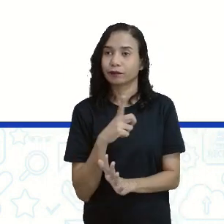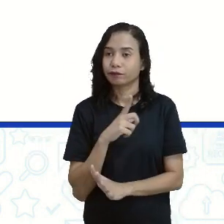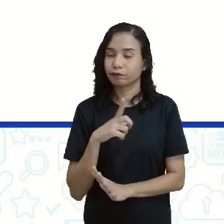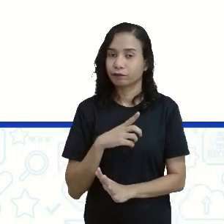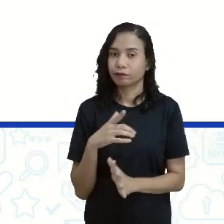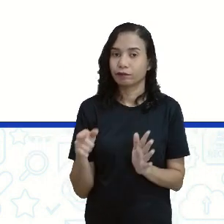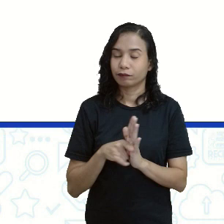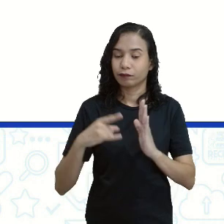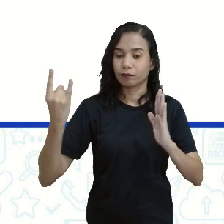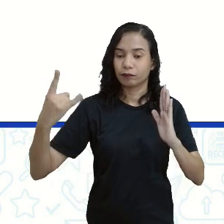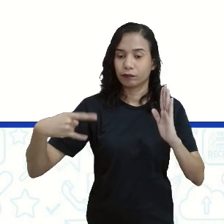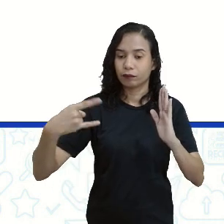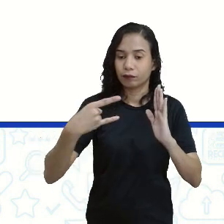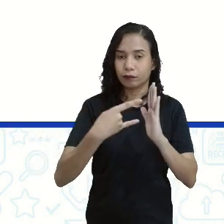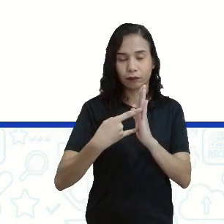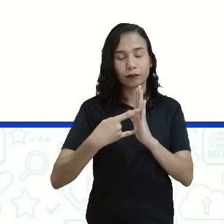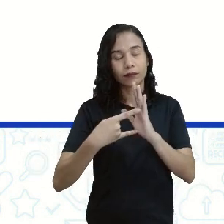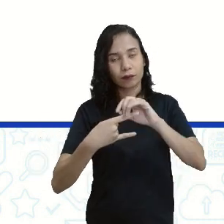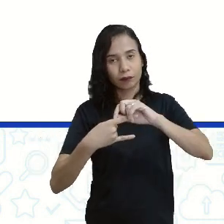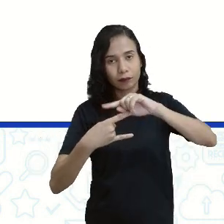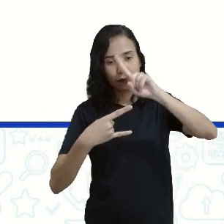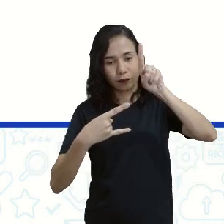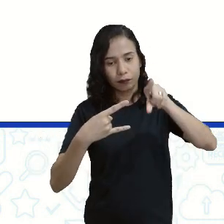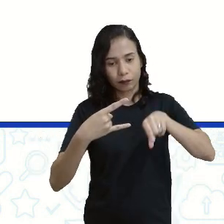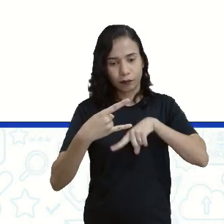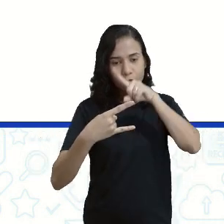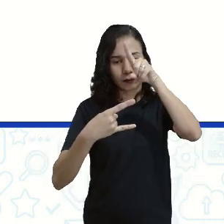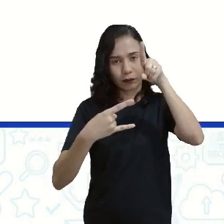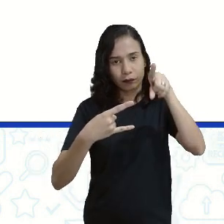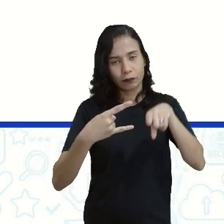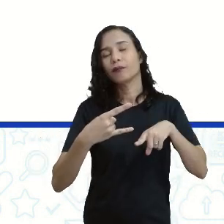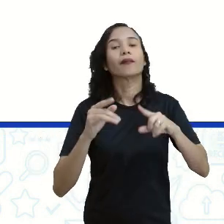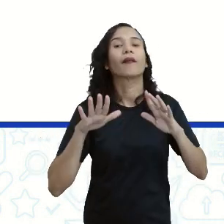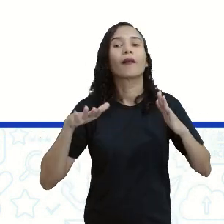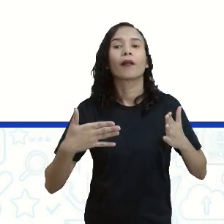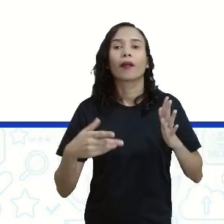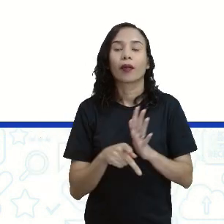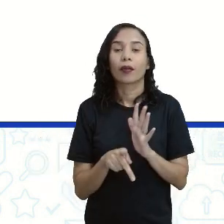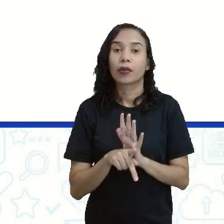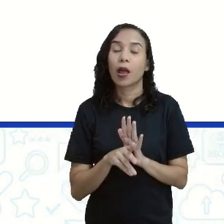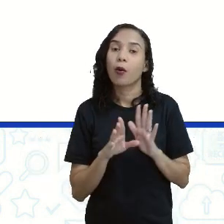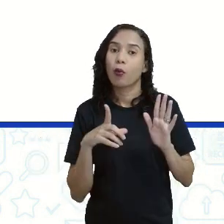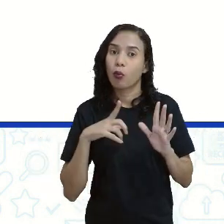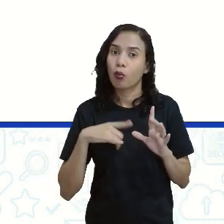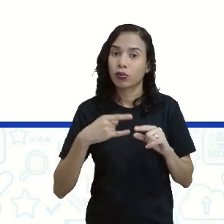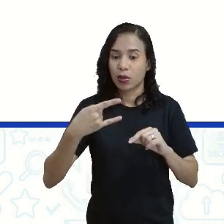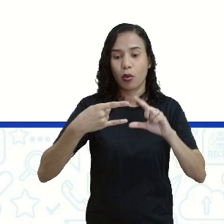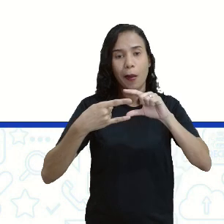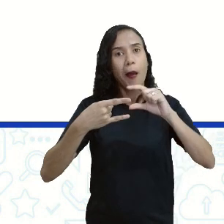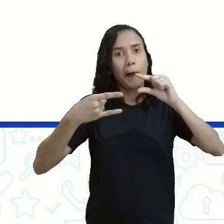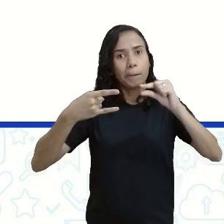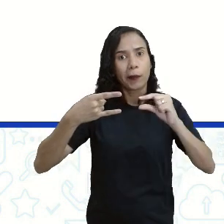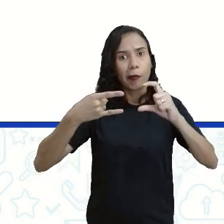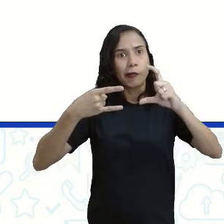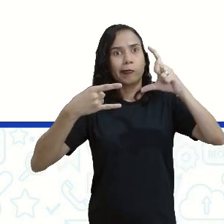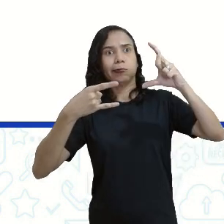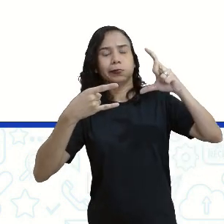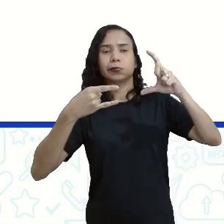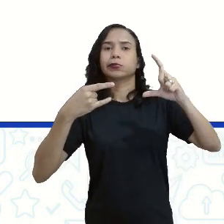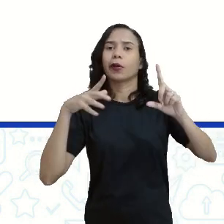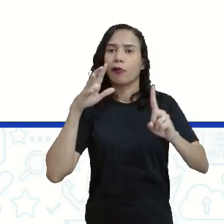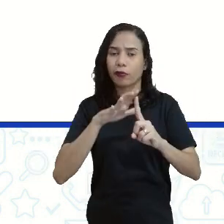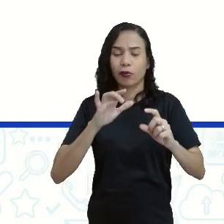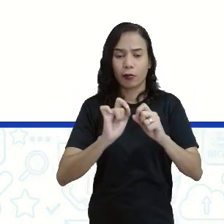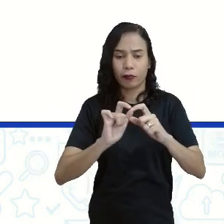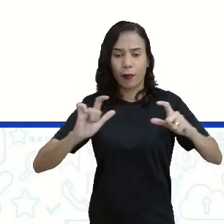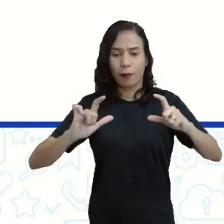efeitos magnéticos produzidos por um ímã, né? Então, o tamanho do ímã também vai influenciar nesse campo, né? Se o ímã for muito grande, esse